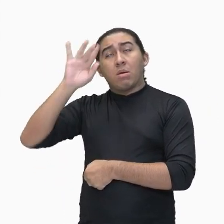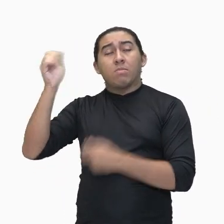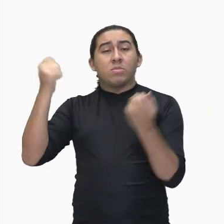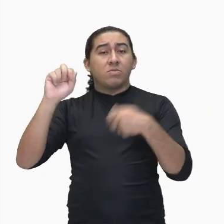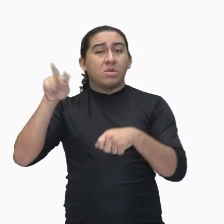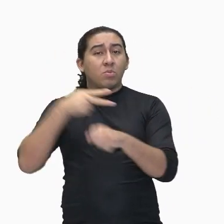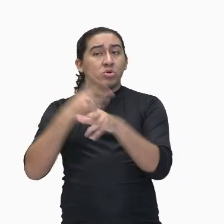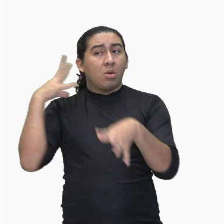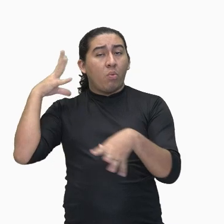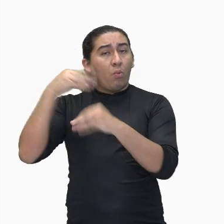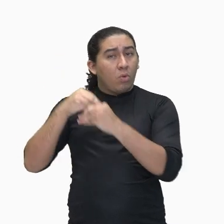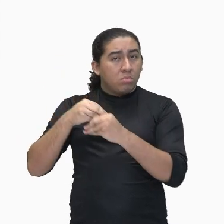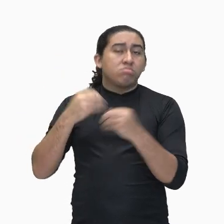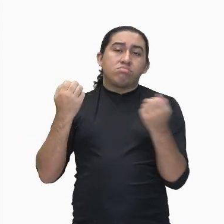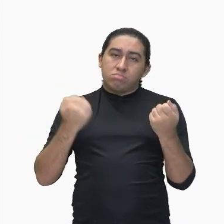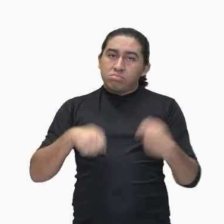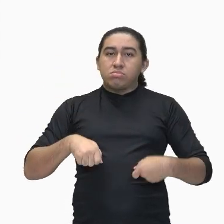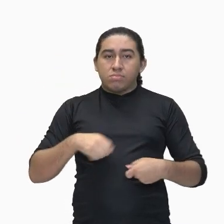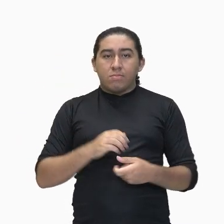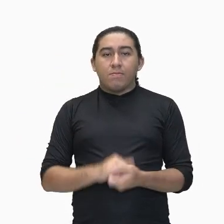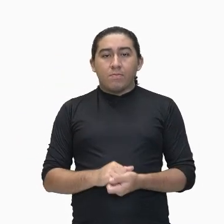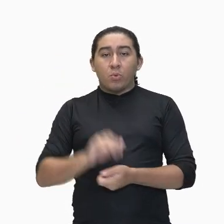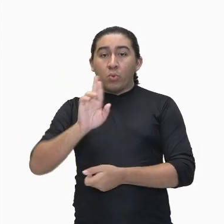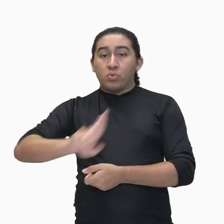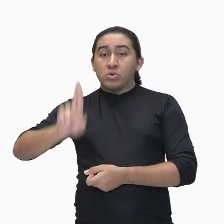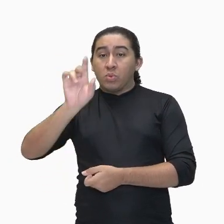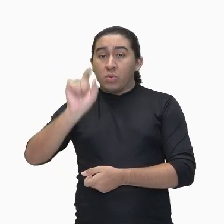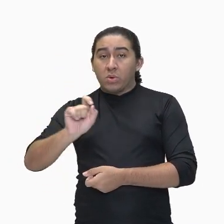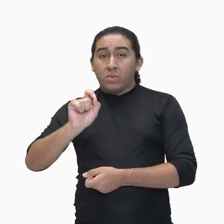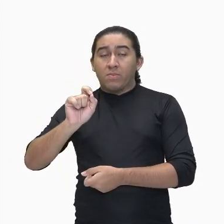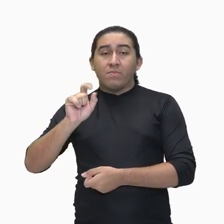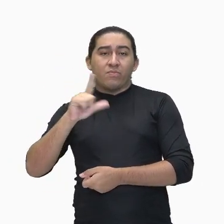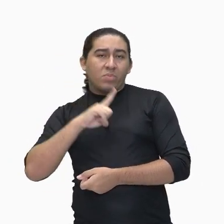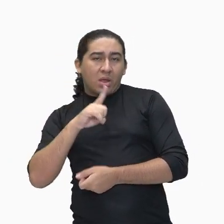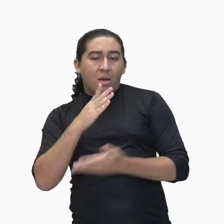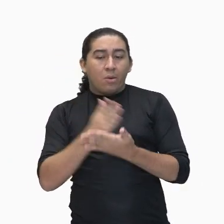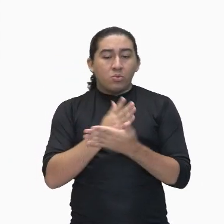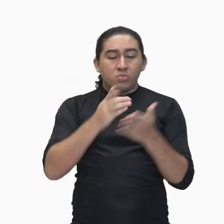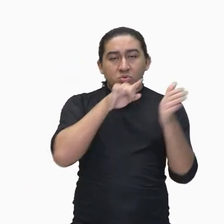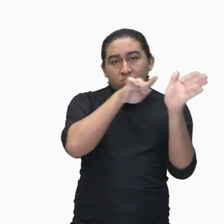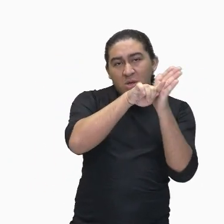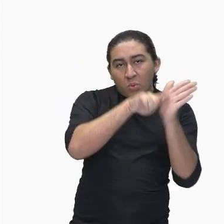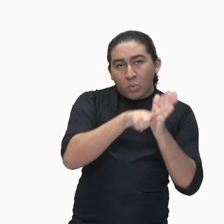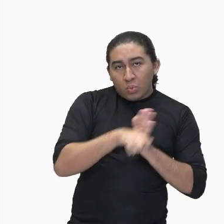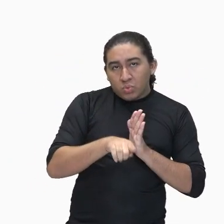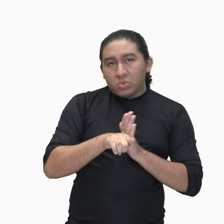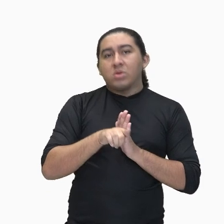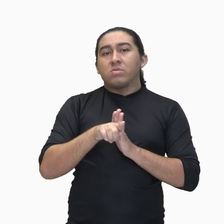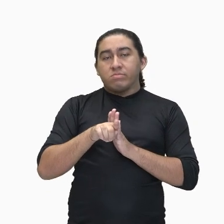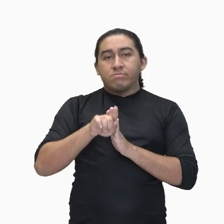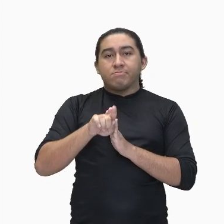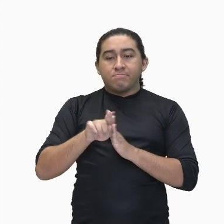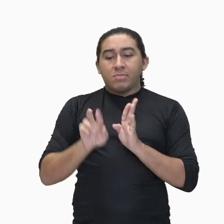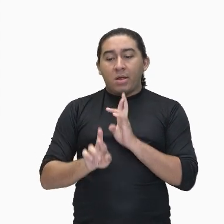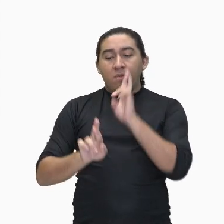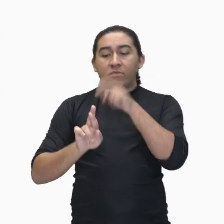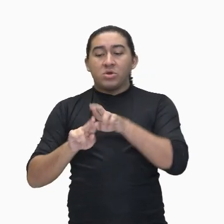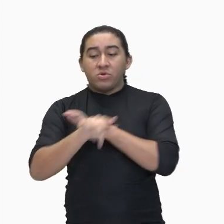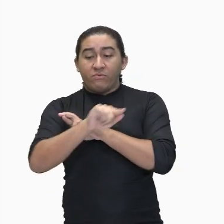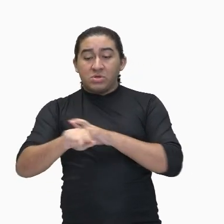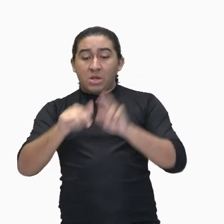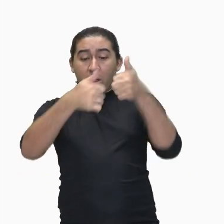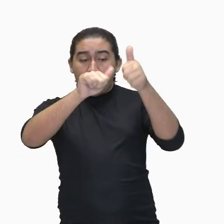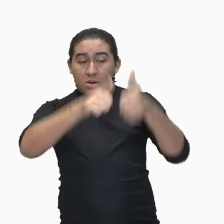conclusões a partir de enigmas ou de algumas questões que são colocadas para você